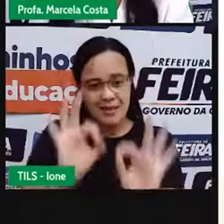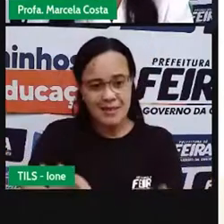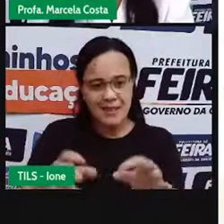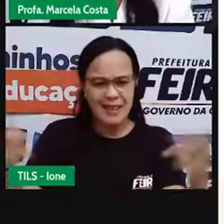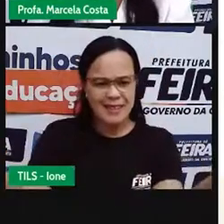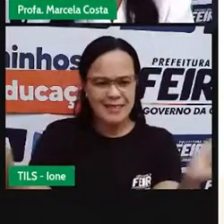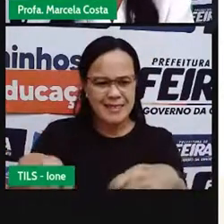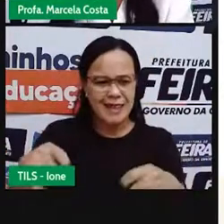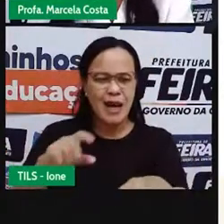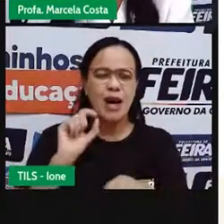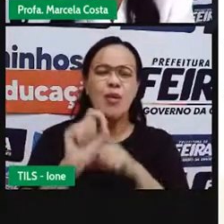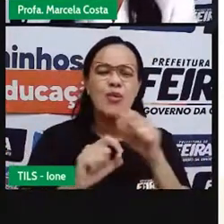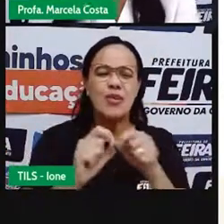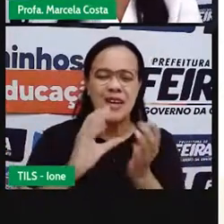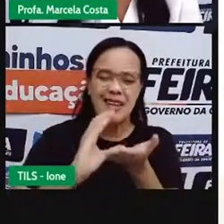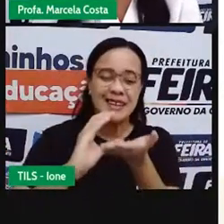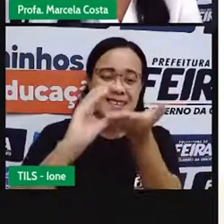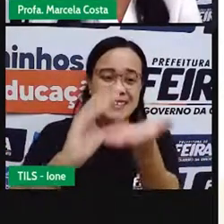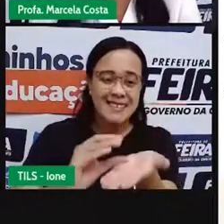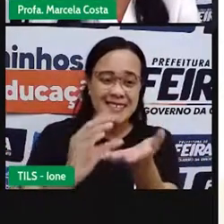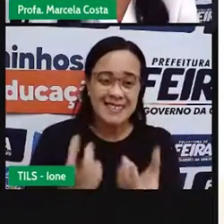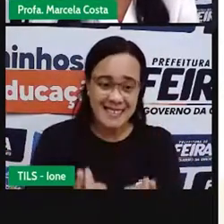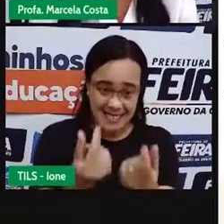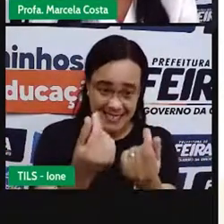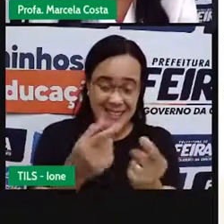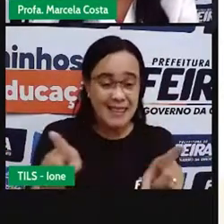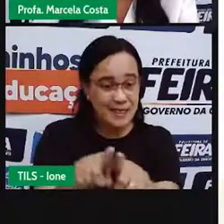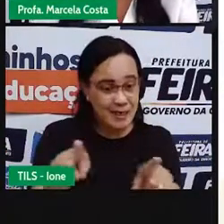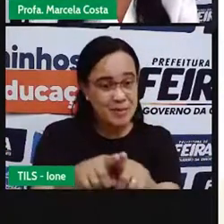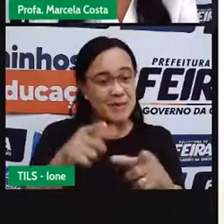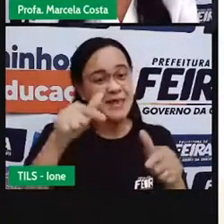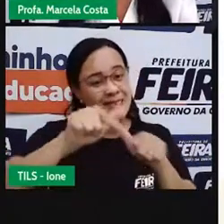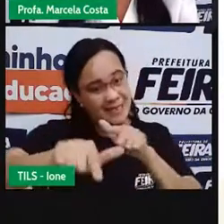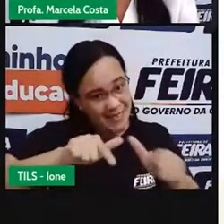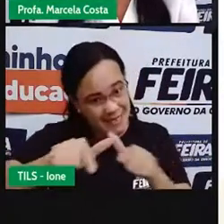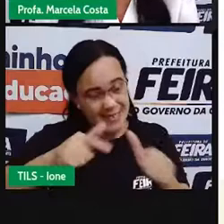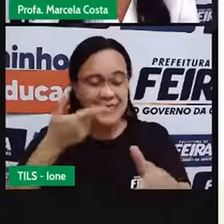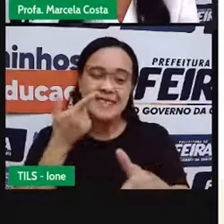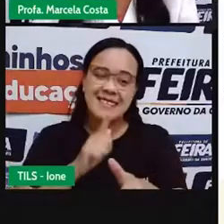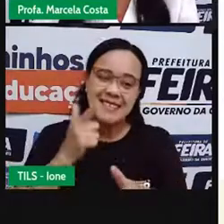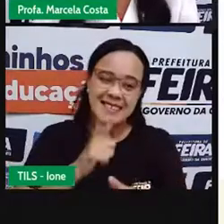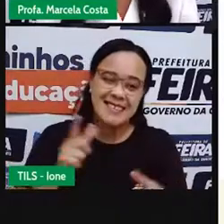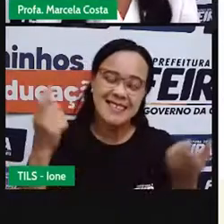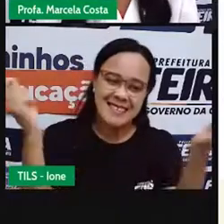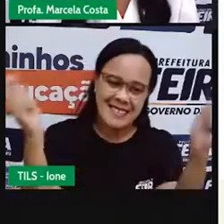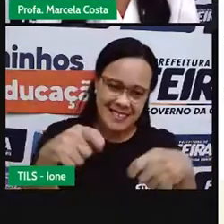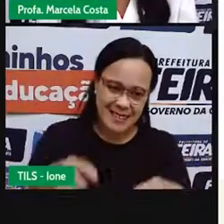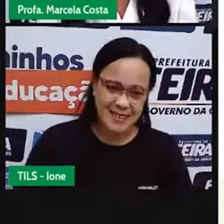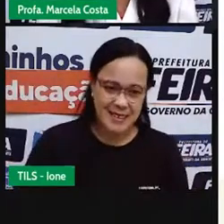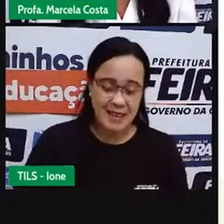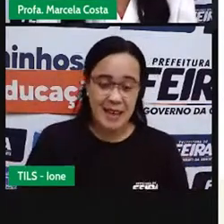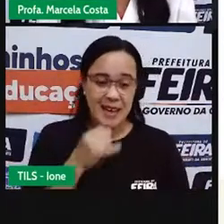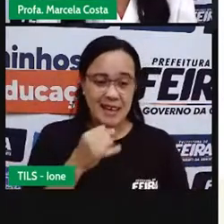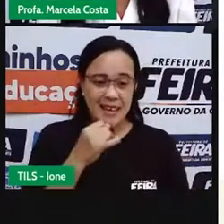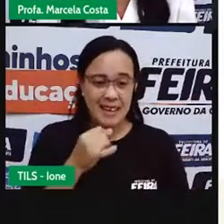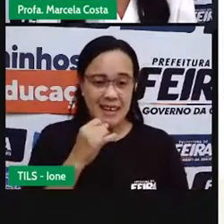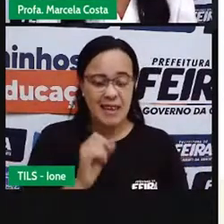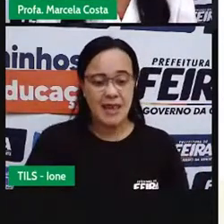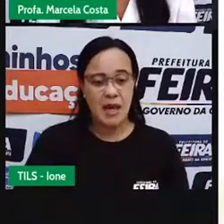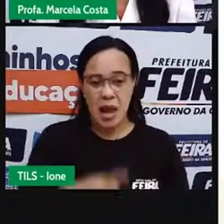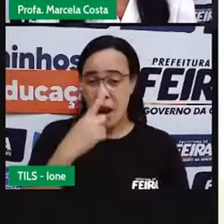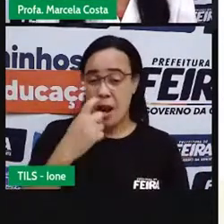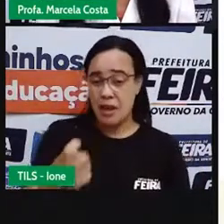e trabalho. Vamos escrever juntos. Ó, o lixo. Então, vou escrever aqui a letra